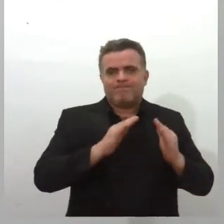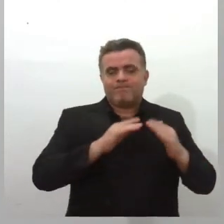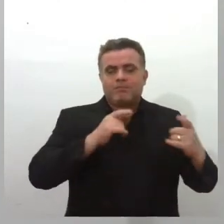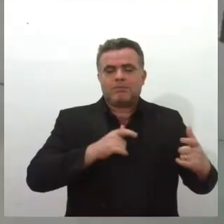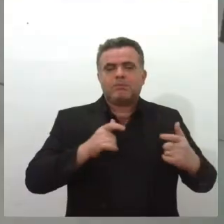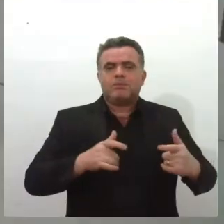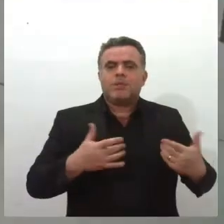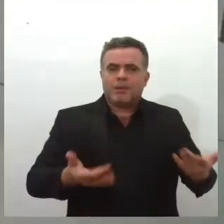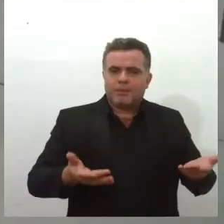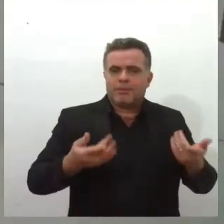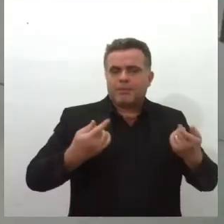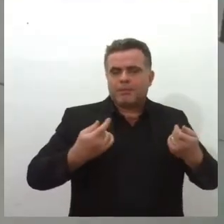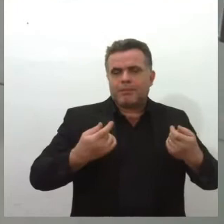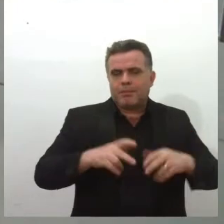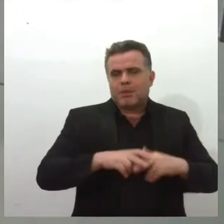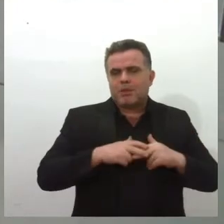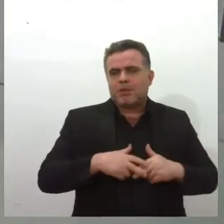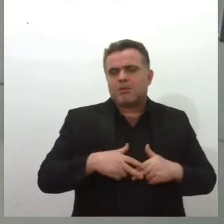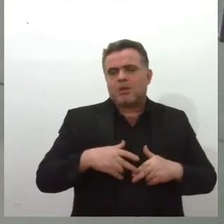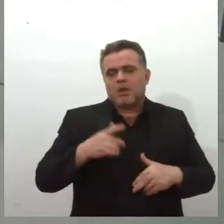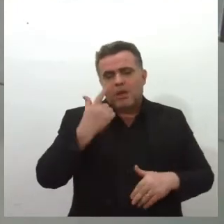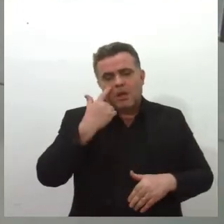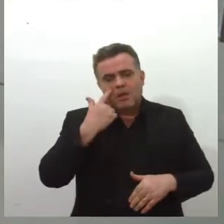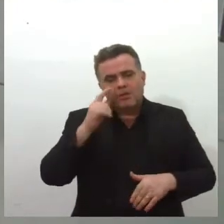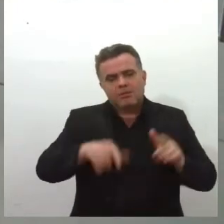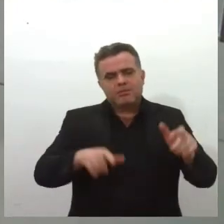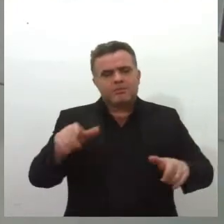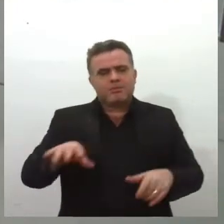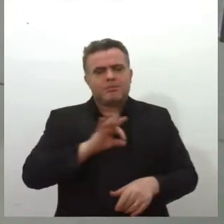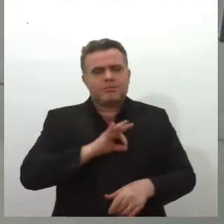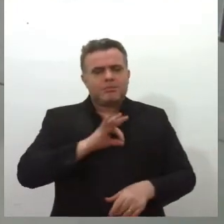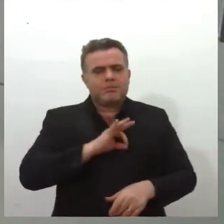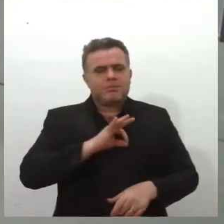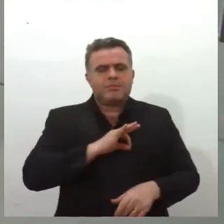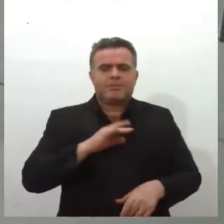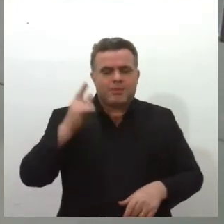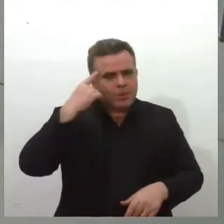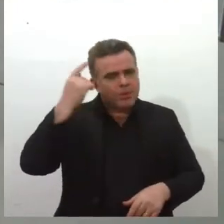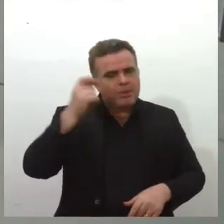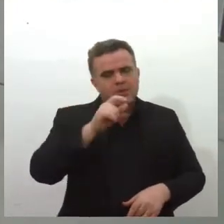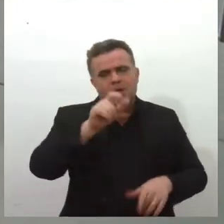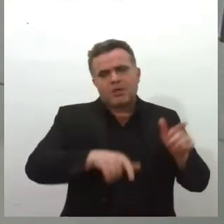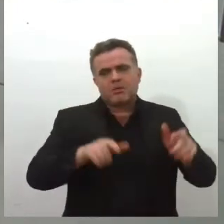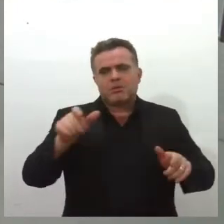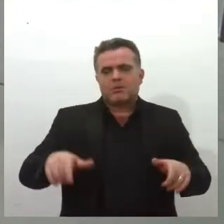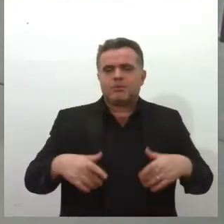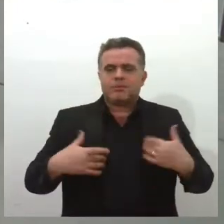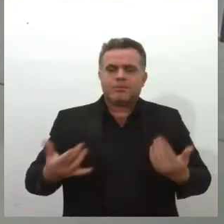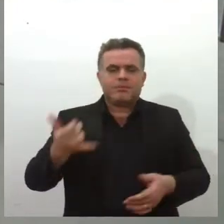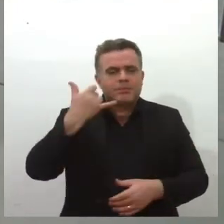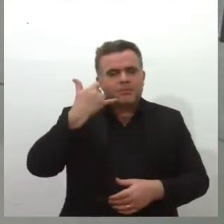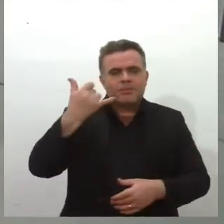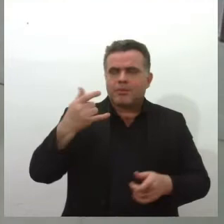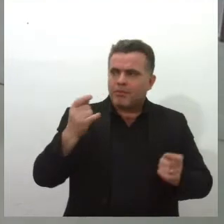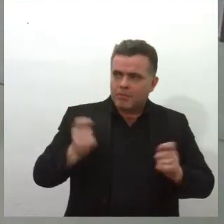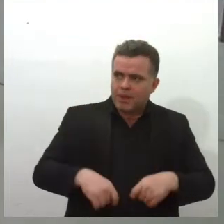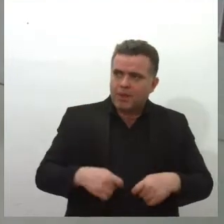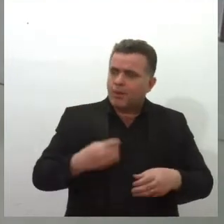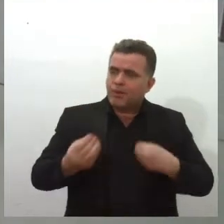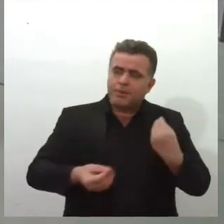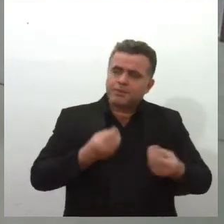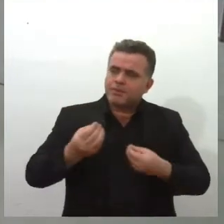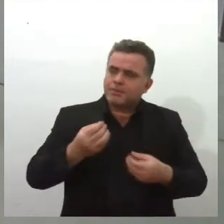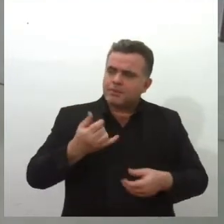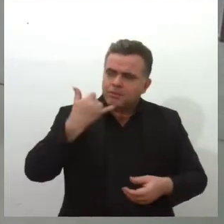difícil, em que pese a boa vontade dos policiais, das autoridades. Qual o telefone de contato, né, para as pessoas que estão